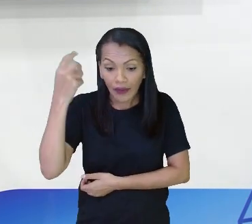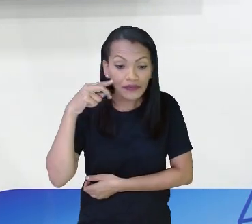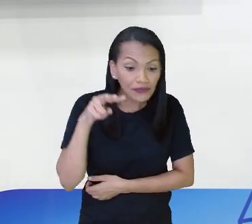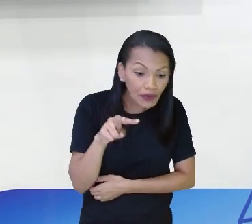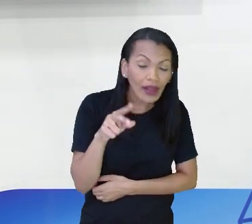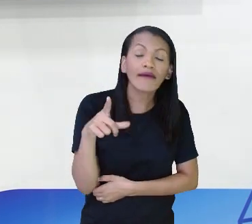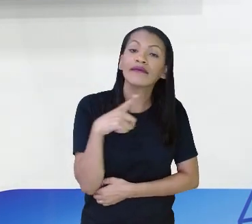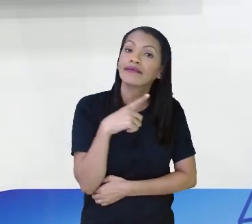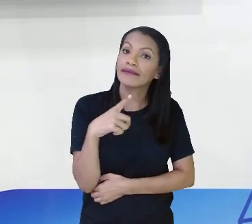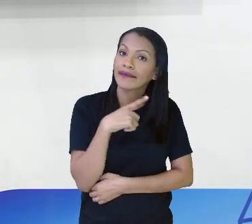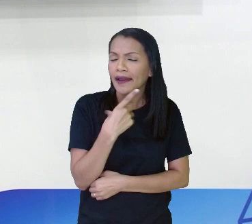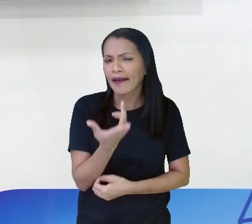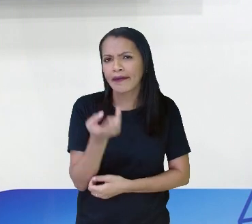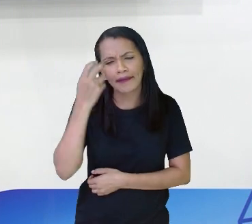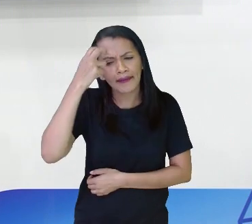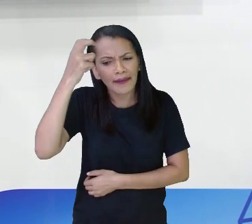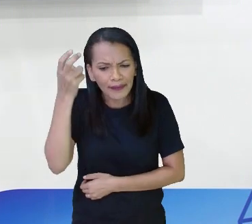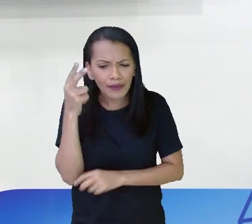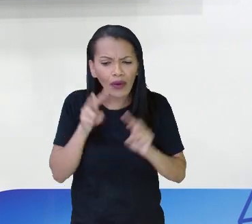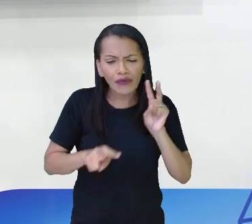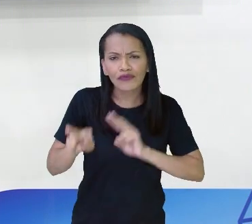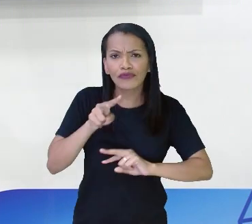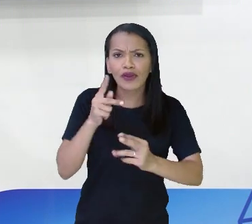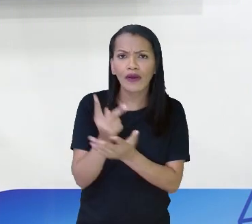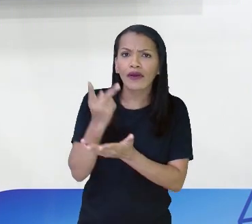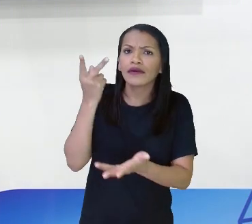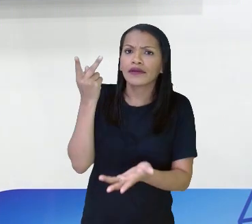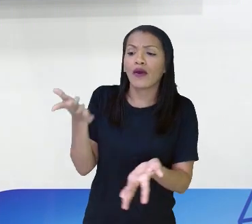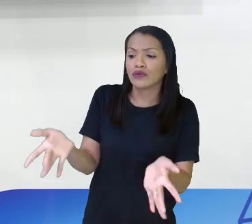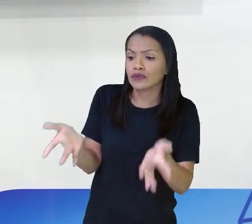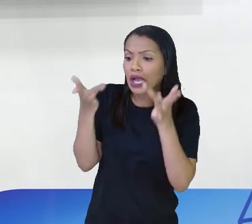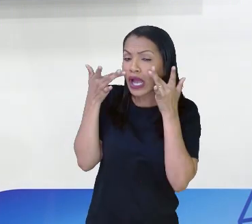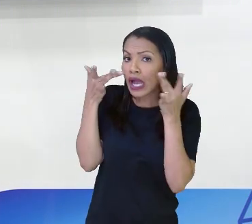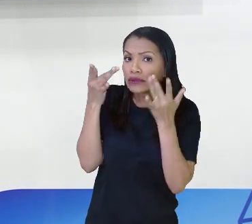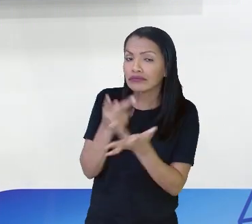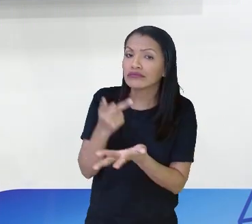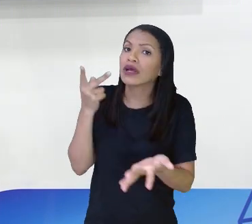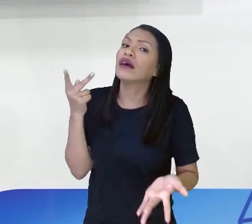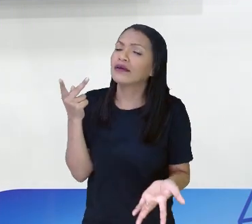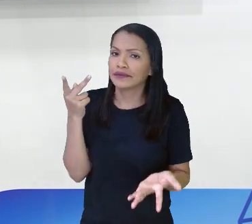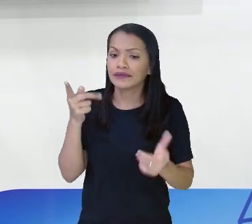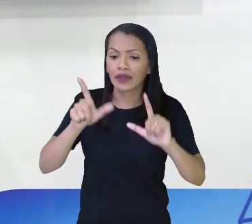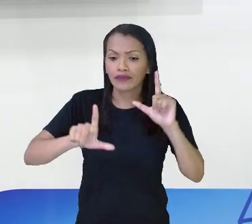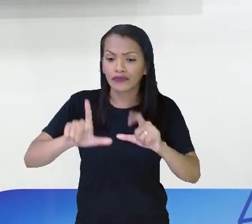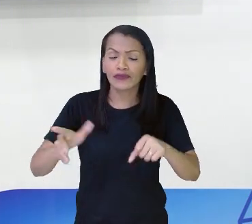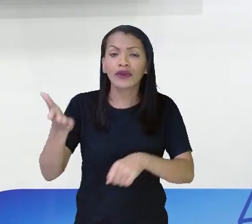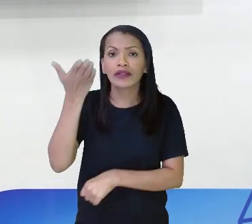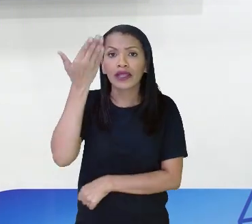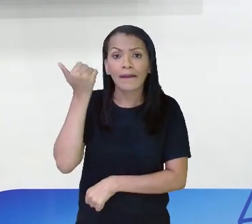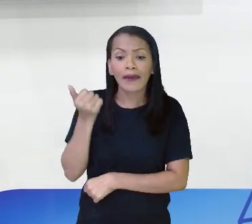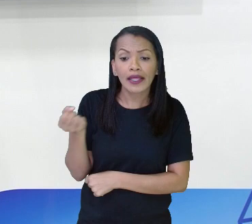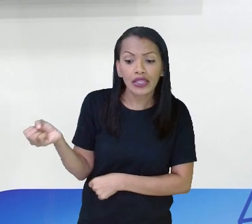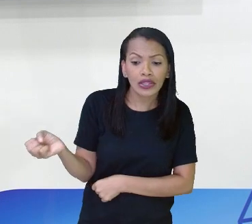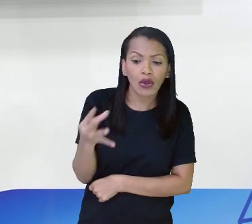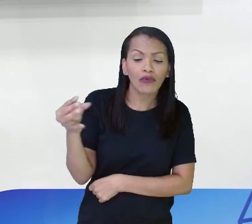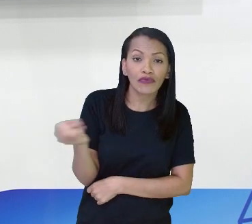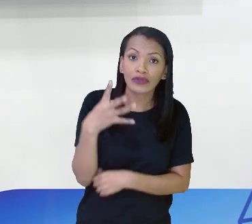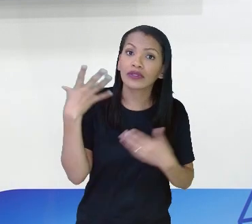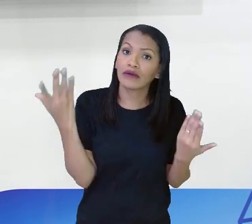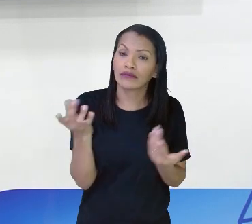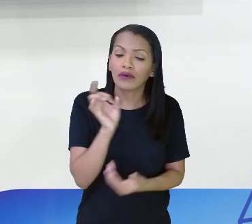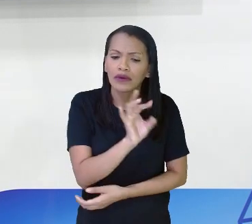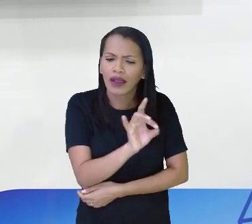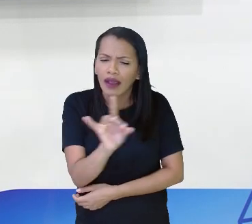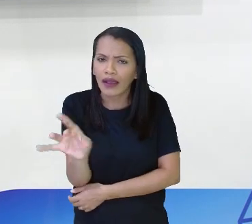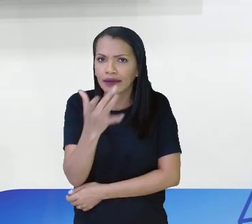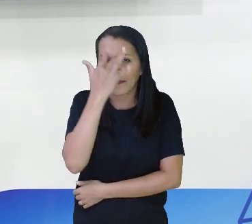seção ali cultural para ver o que é que as peças que estão, né, em cartaz, saber as novidades. Então, cada um vai ali